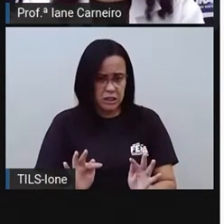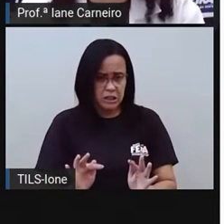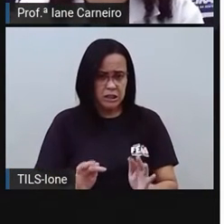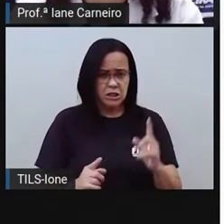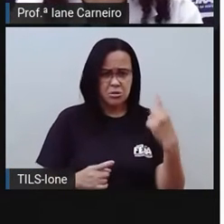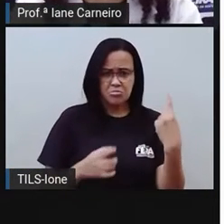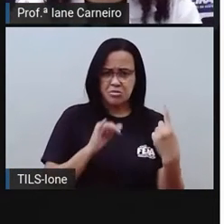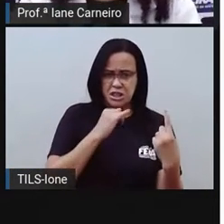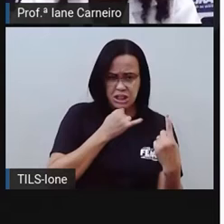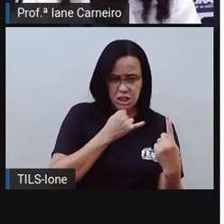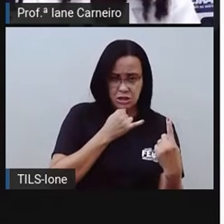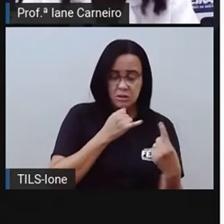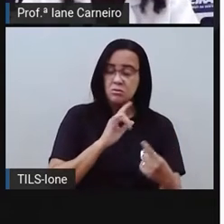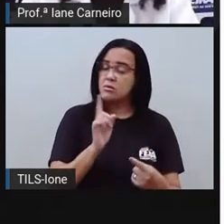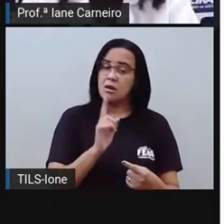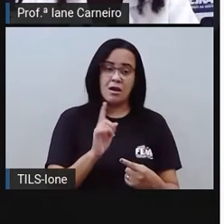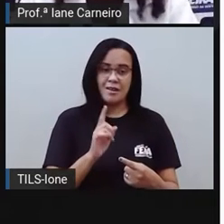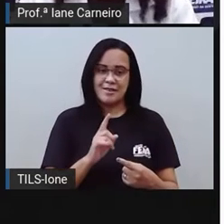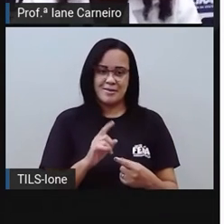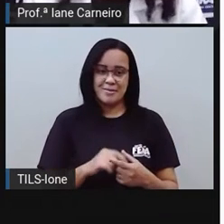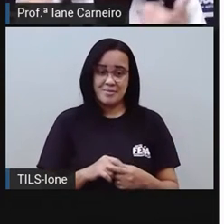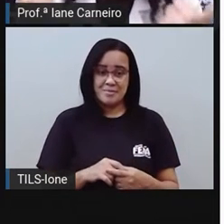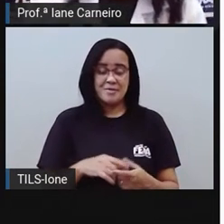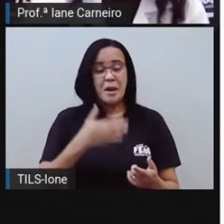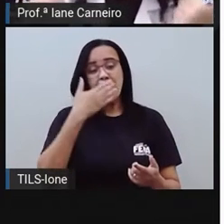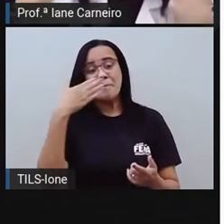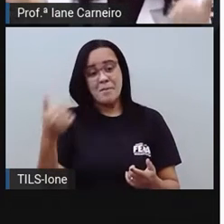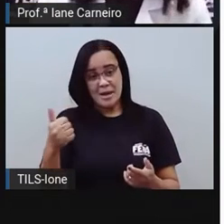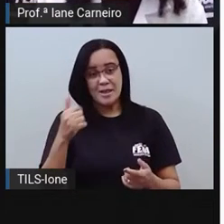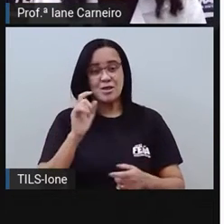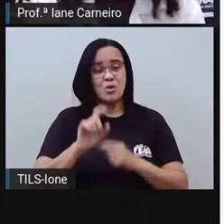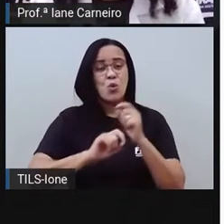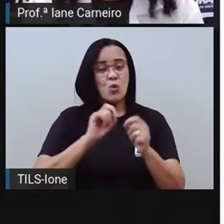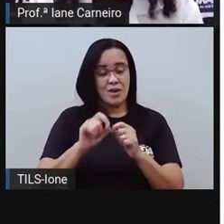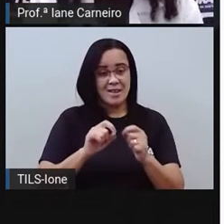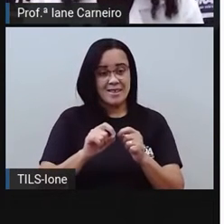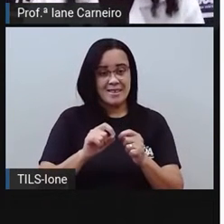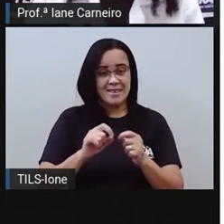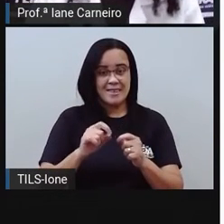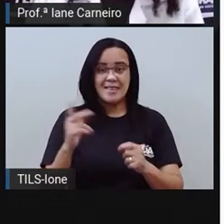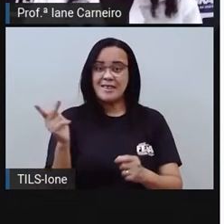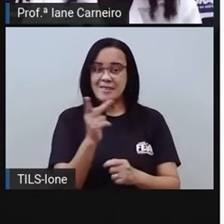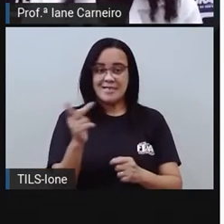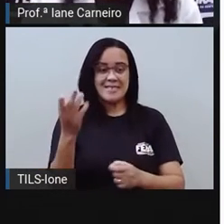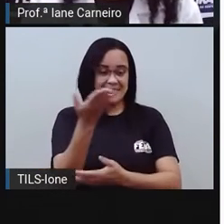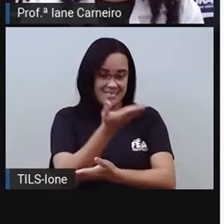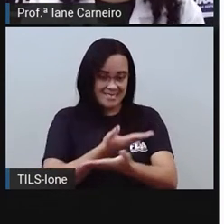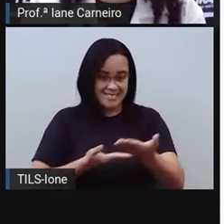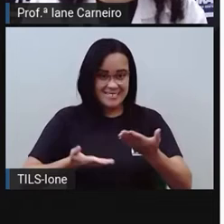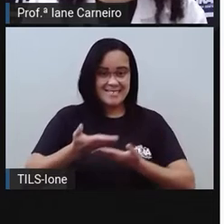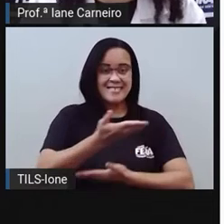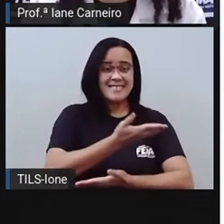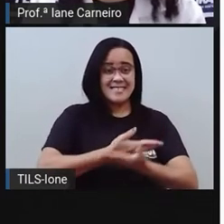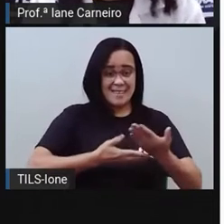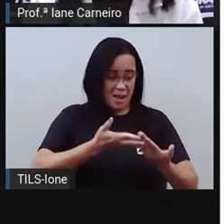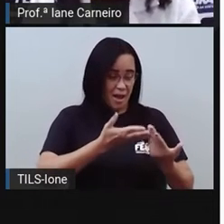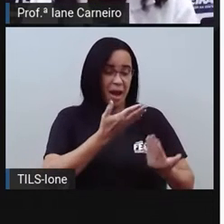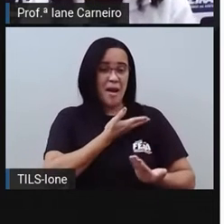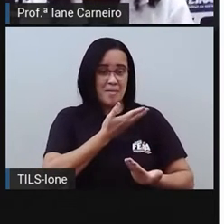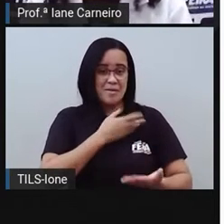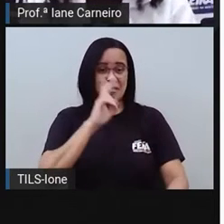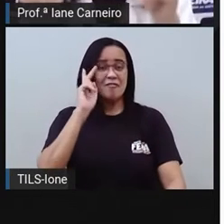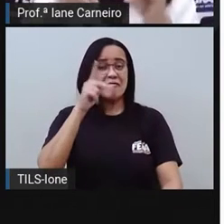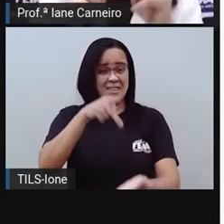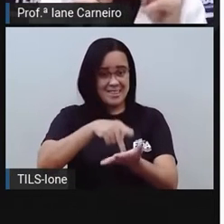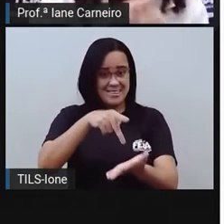seus colegas tristes, né? Aí não é uma relação de amizade saudável, né? E para ser uma amizade saudável, é